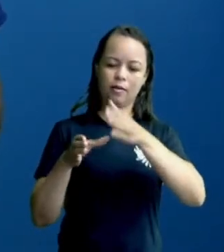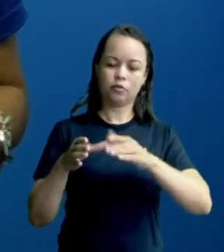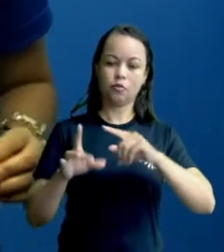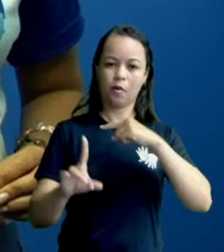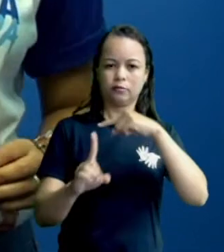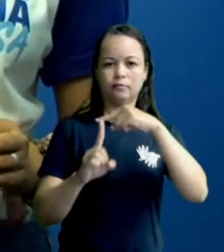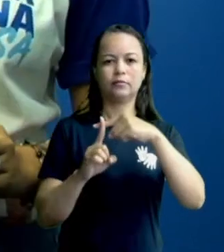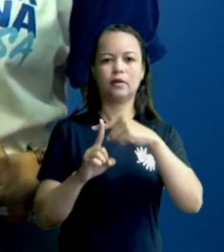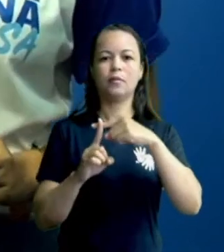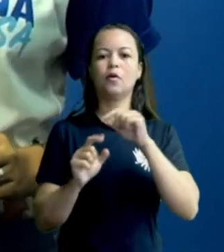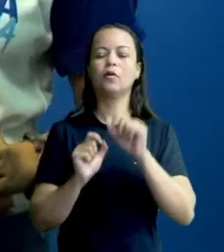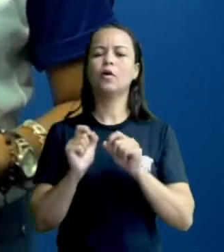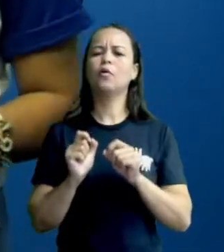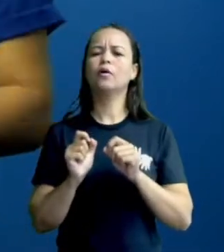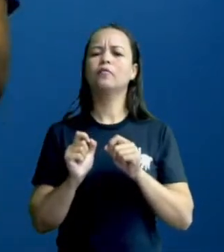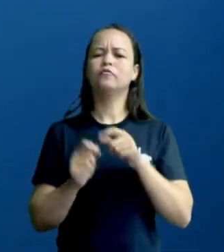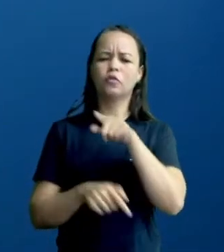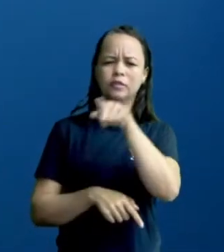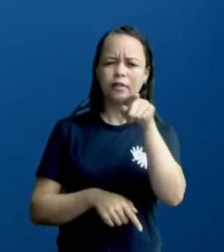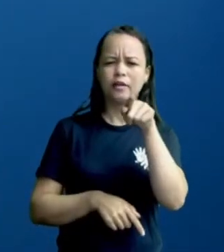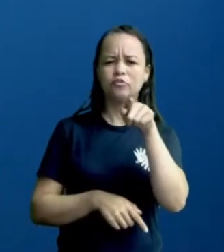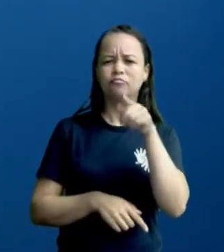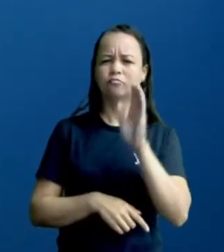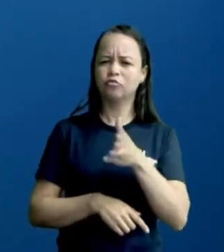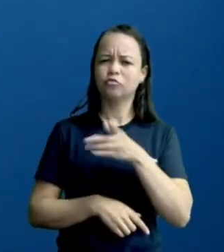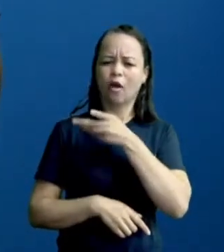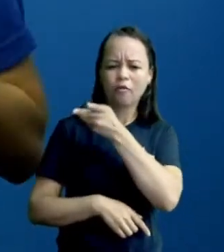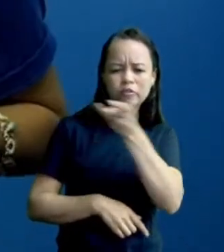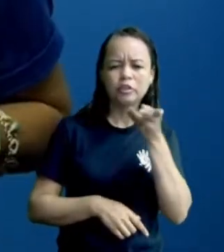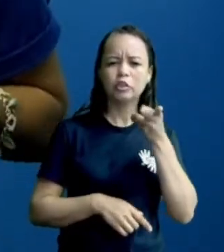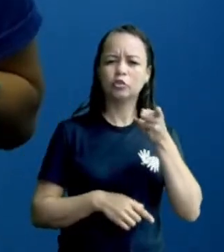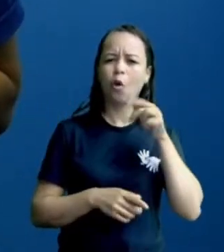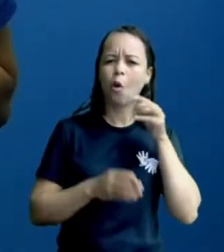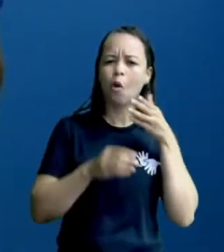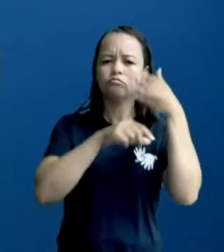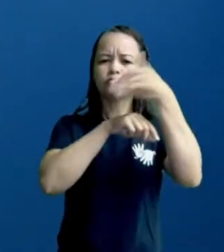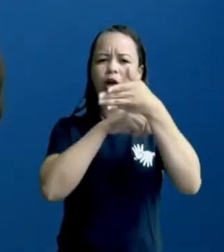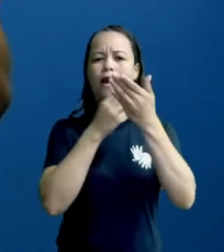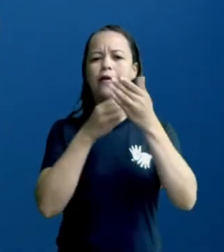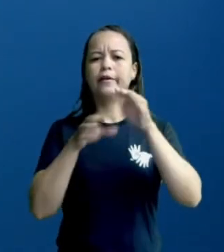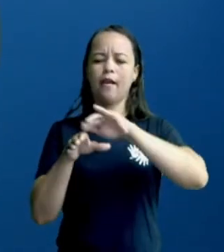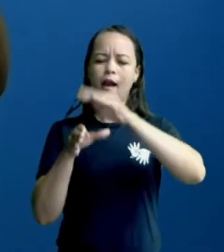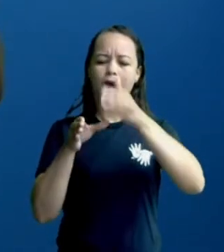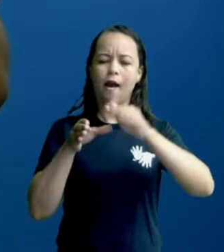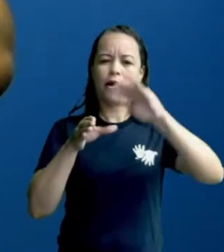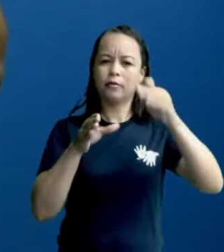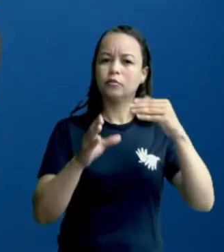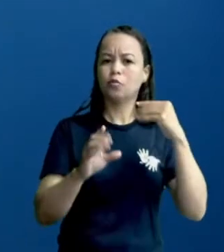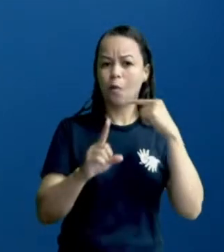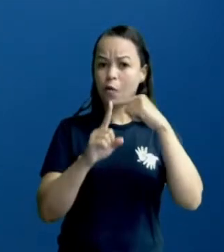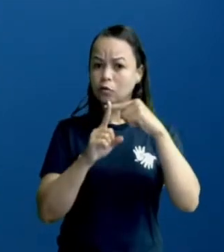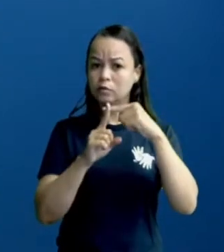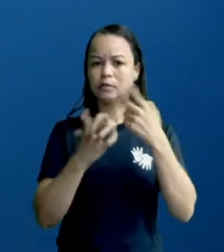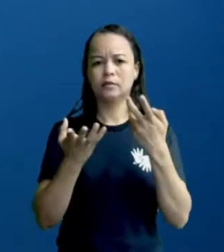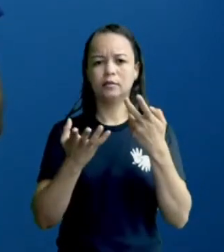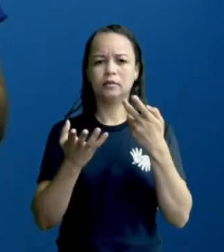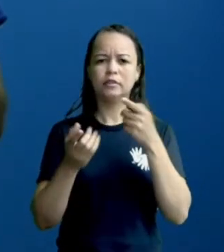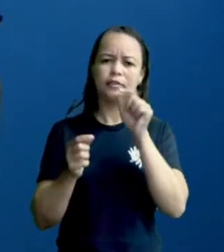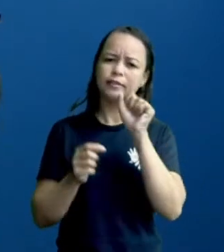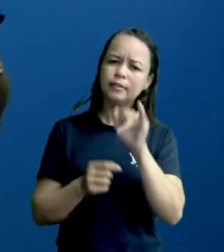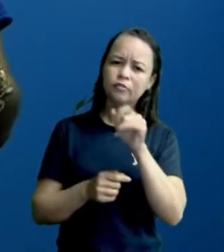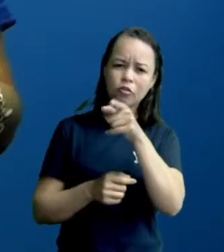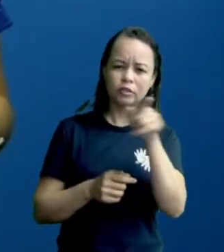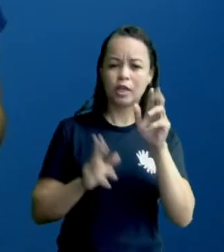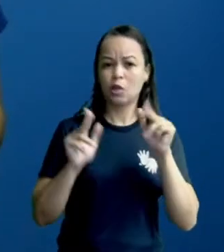Quem aqui já visitou o Monte das Tabocas? Se você nunca visitou, convido você a visitar. É lindo lá, o lugar é belíssimo e